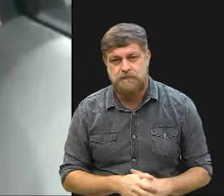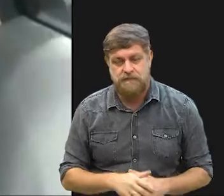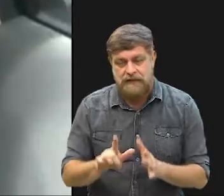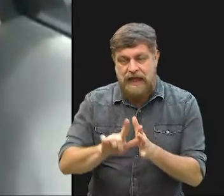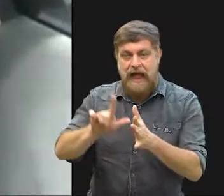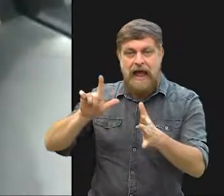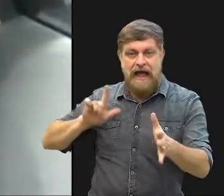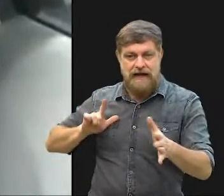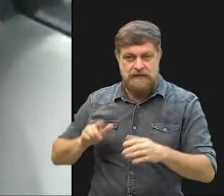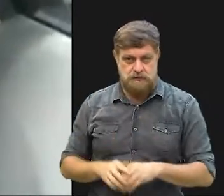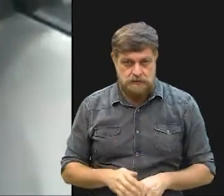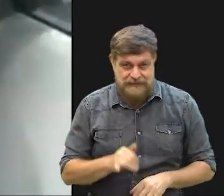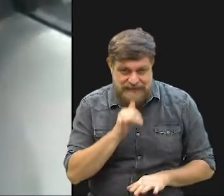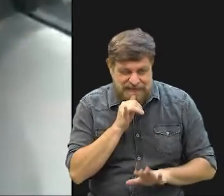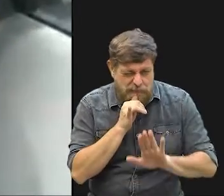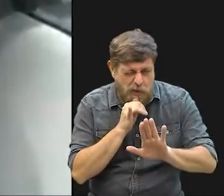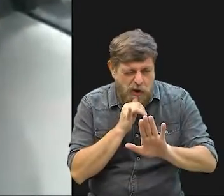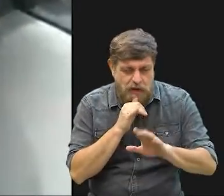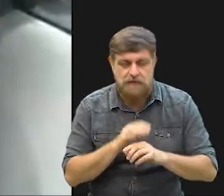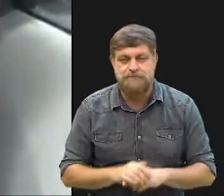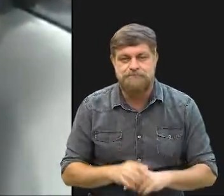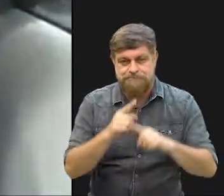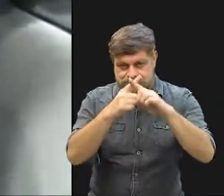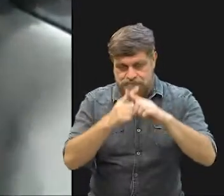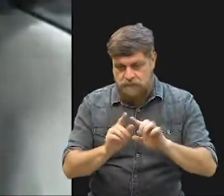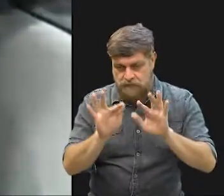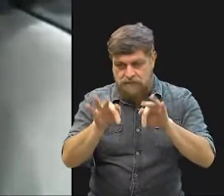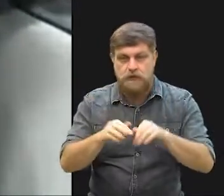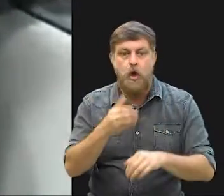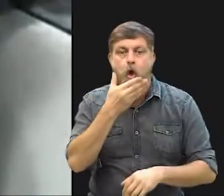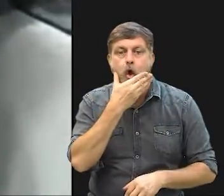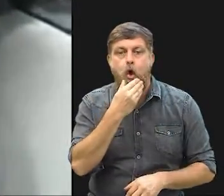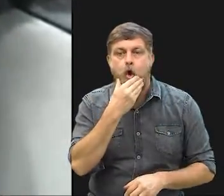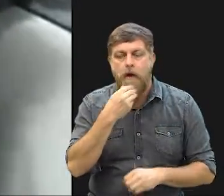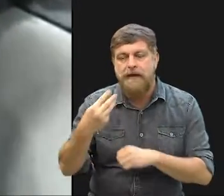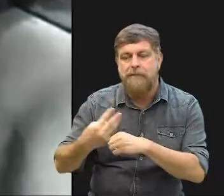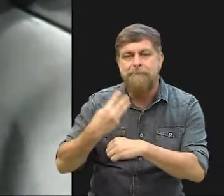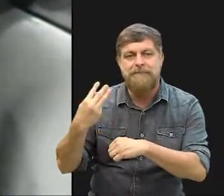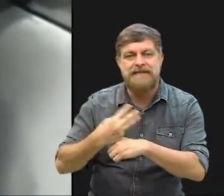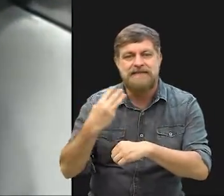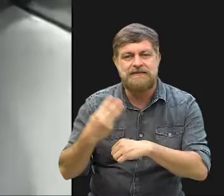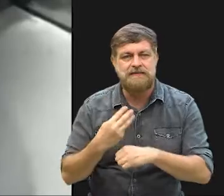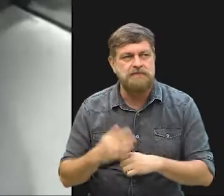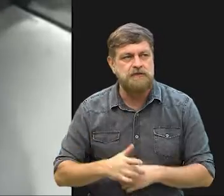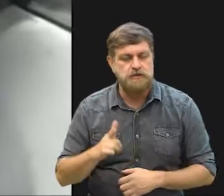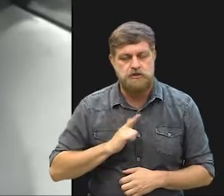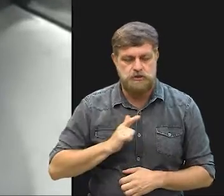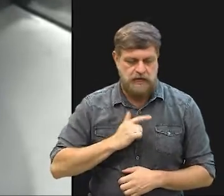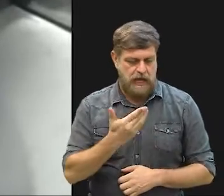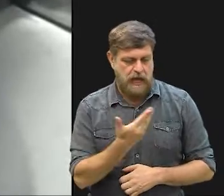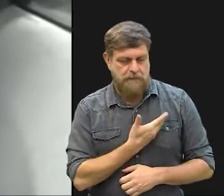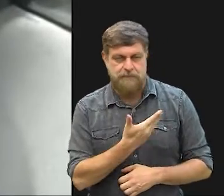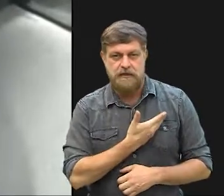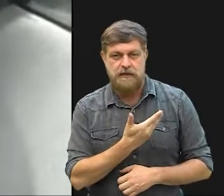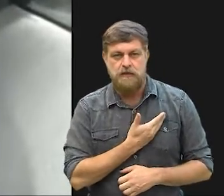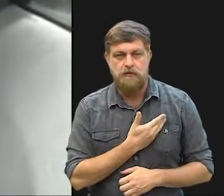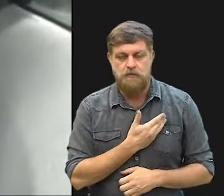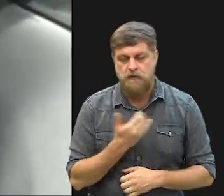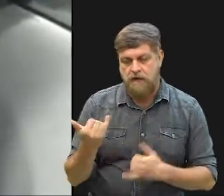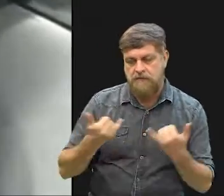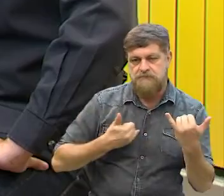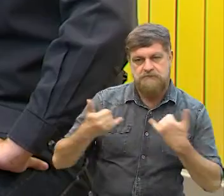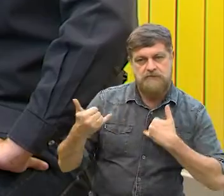Antes da final, olha um exemplo, antes da final eu recebi mensagem de homens, tinha parente, tinha amigos, tinha conhecido, me